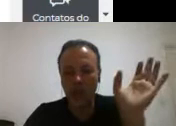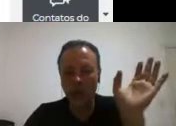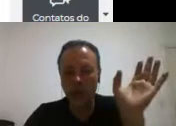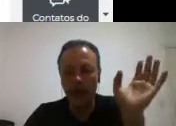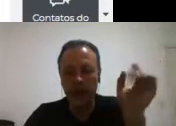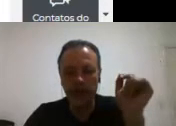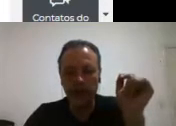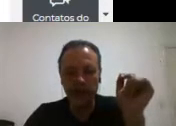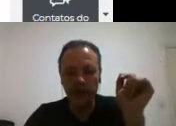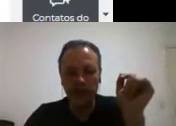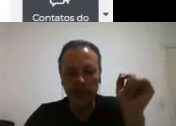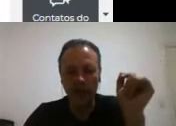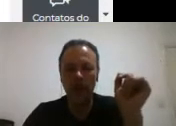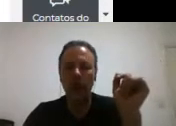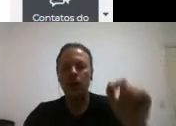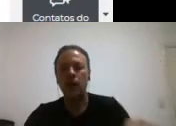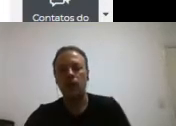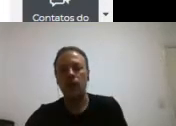Fica combinado assim.